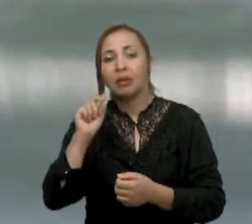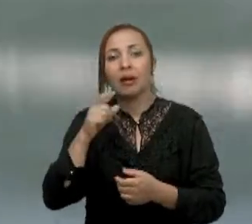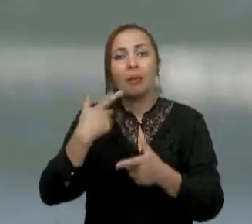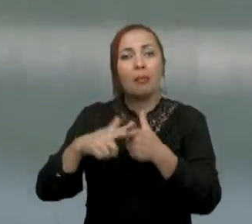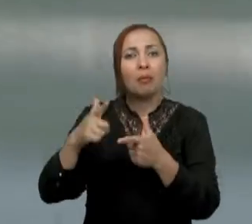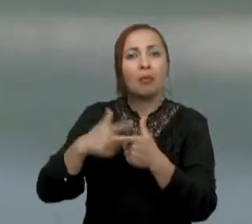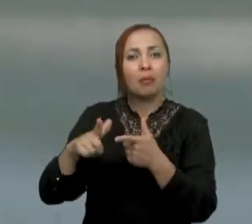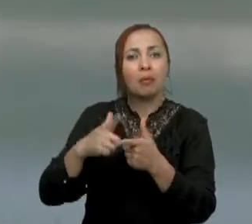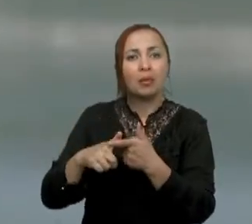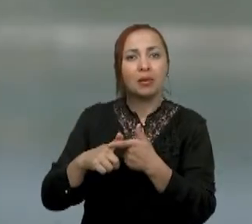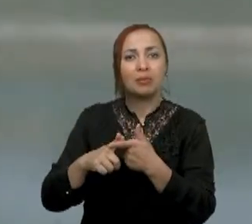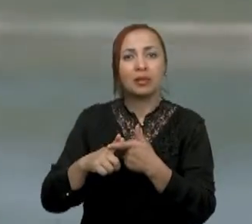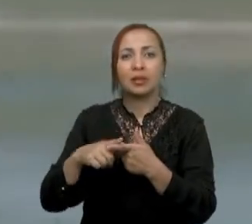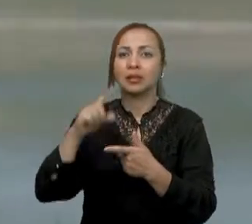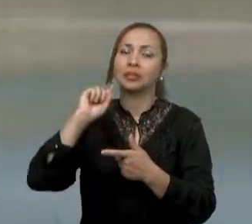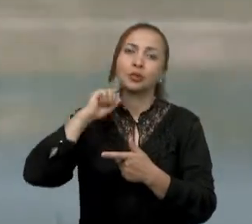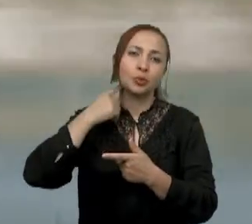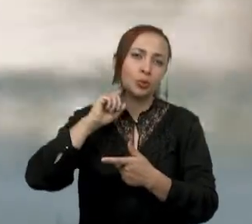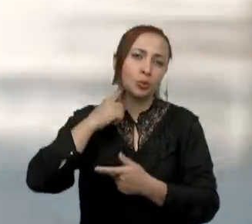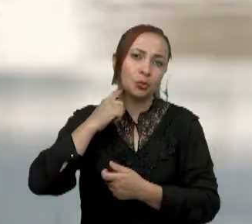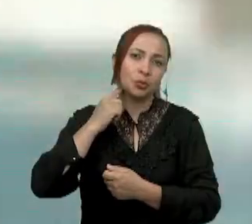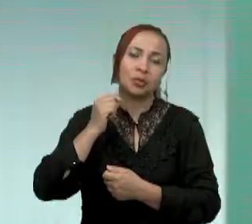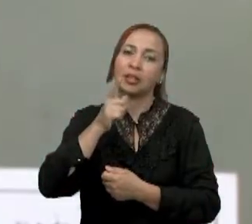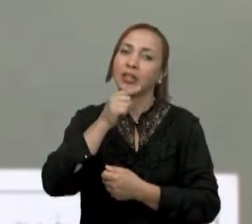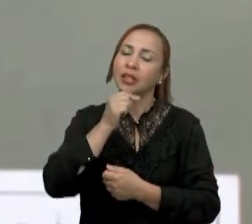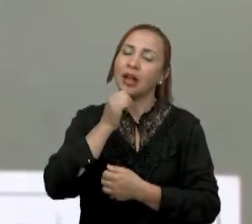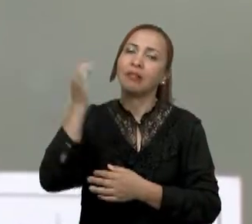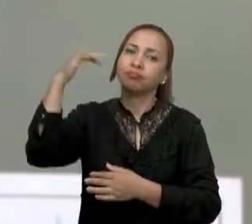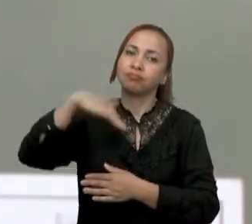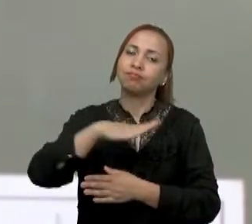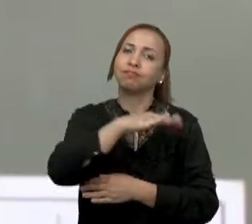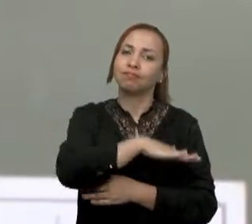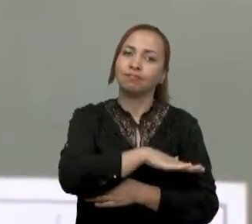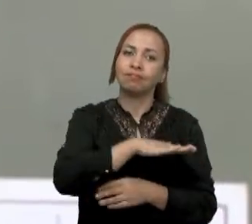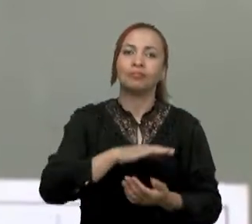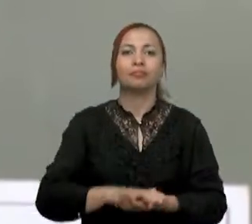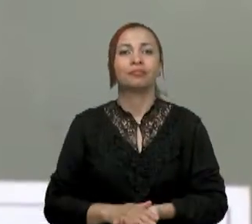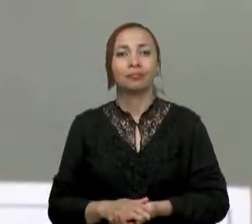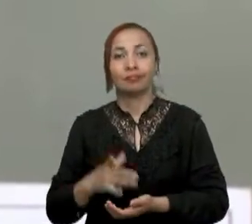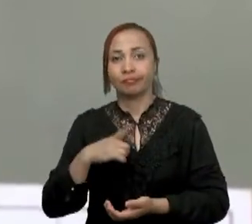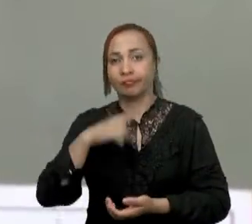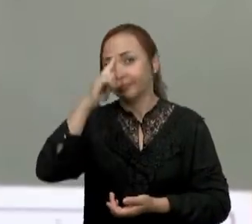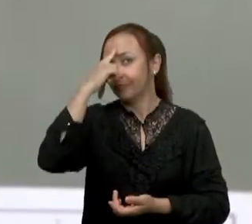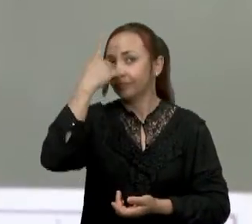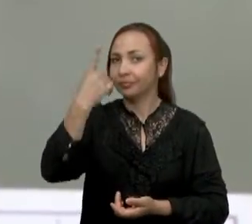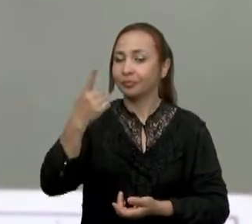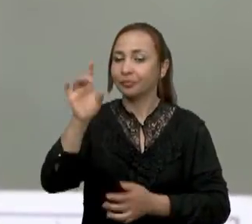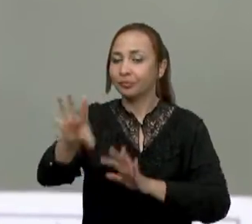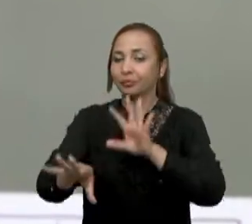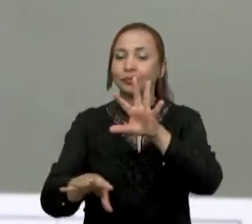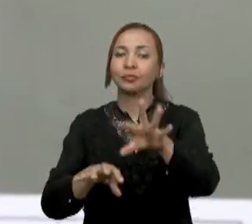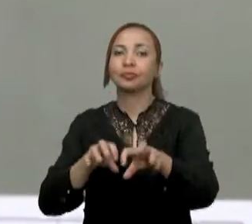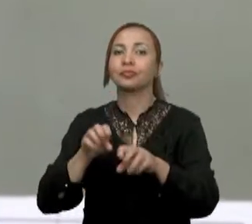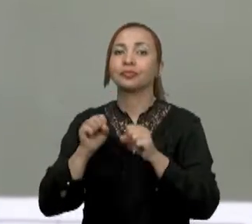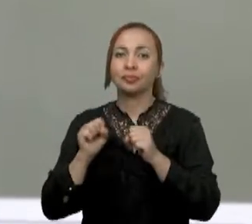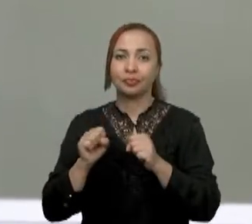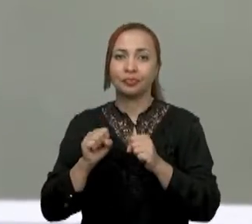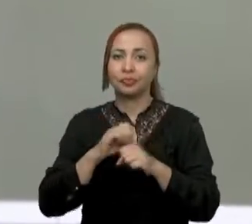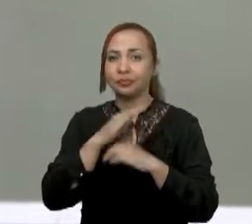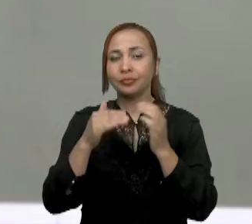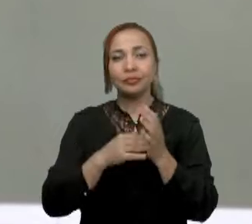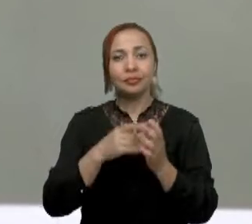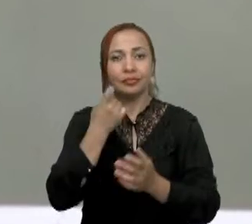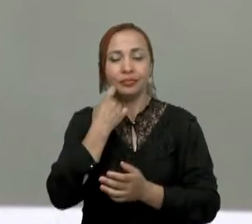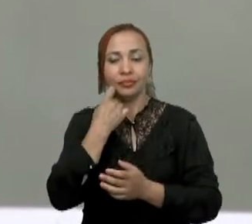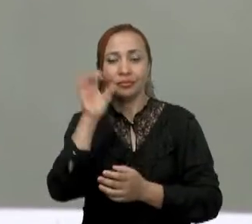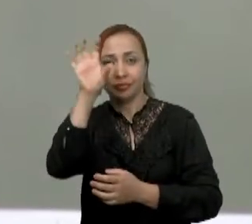estudar essa problemática a questão da poluição marido hoje Justamente a ideia de coletal